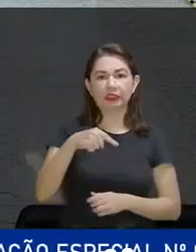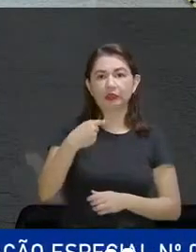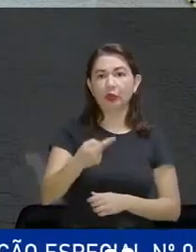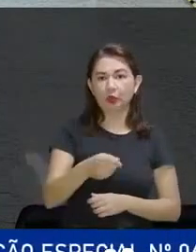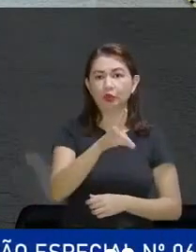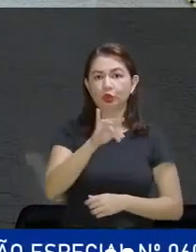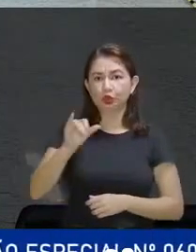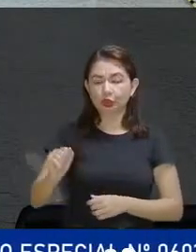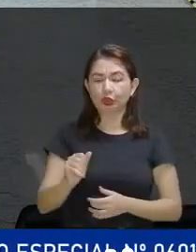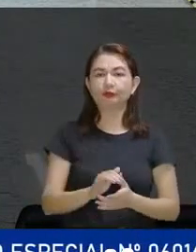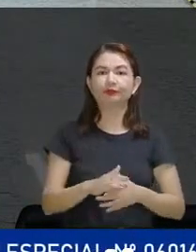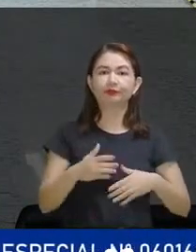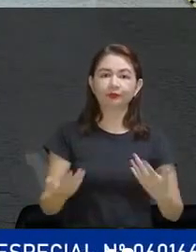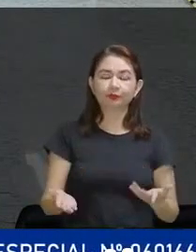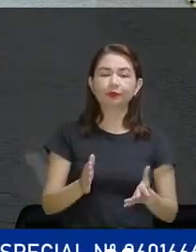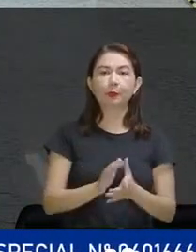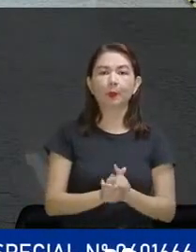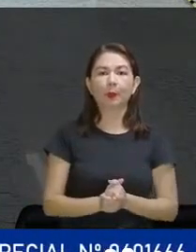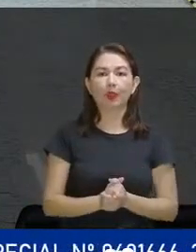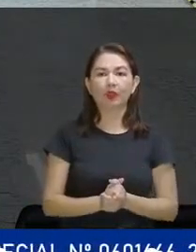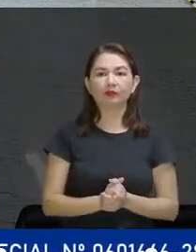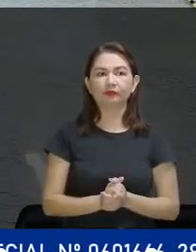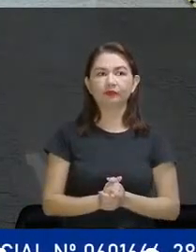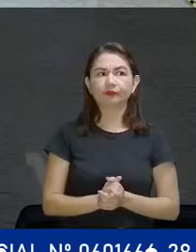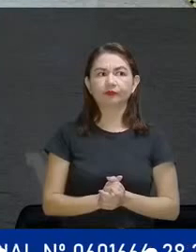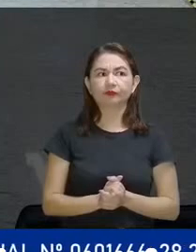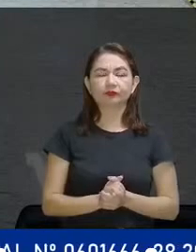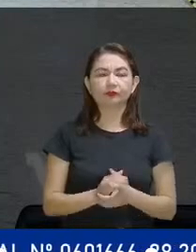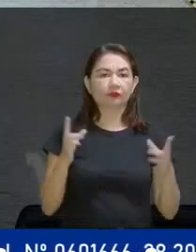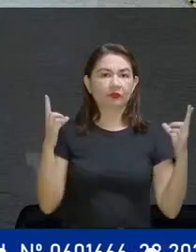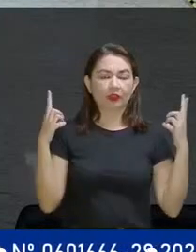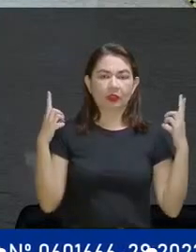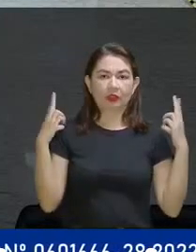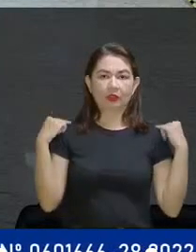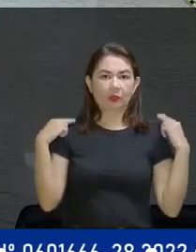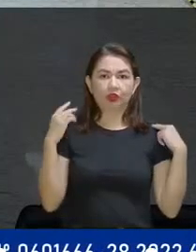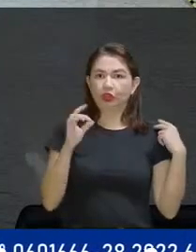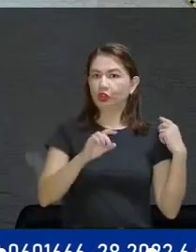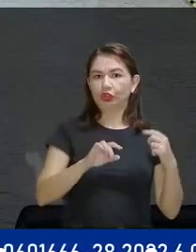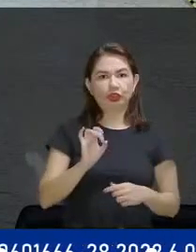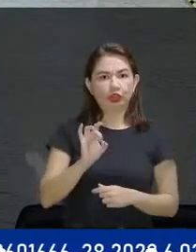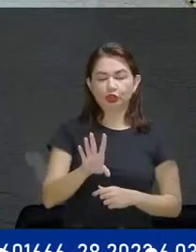Irlon, informou que fez a corrida para ele eventualmente,